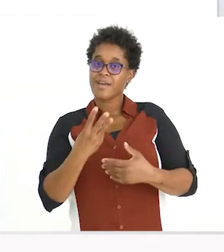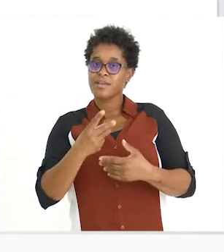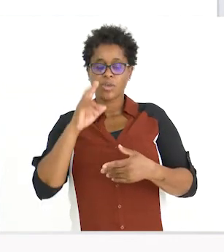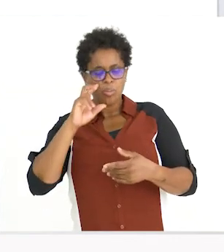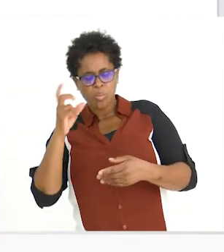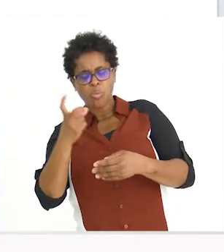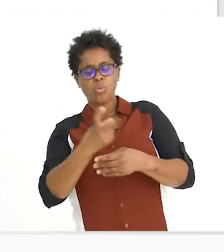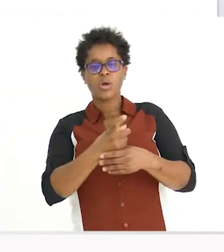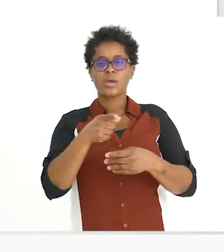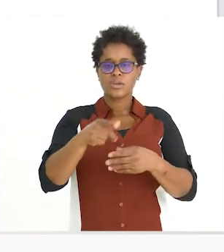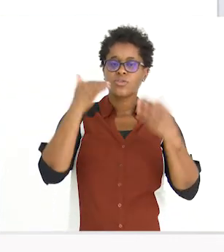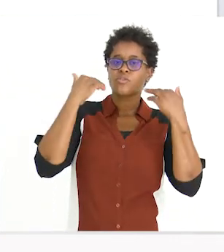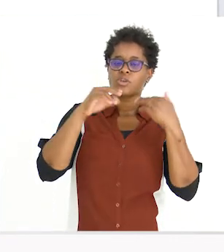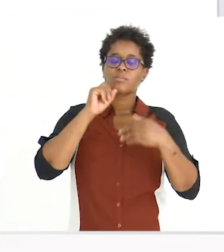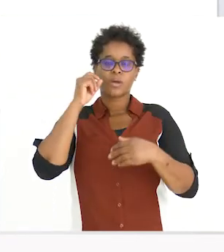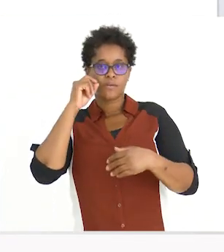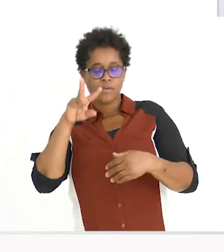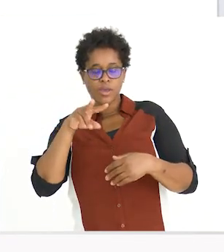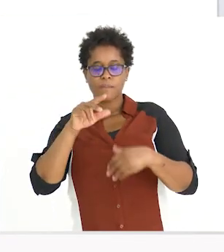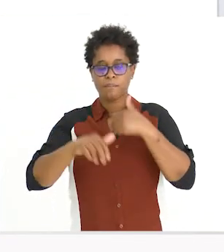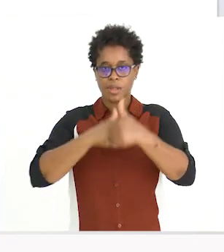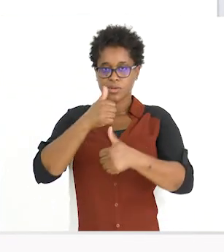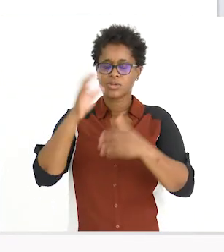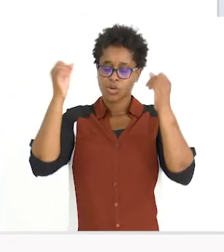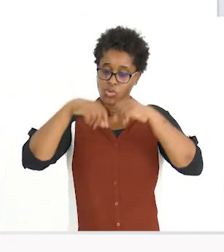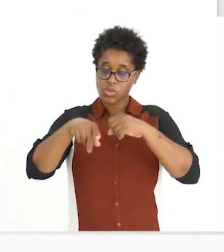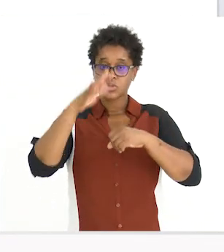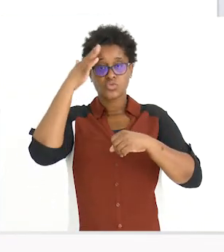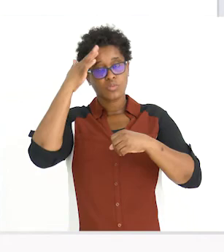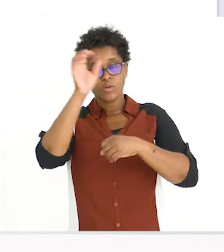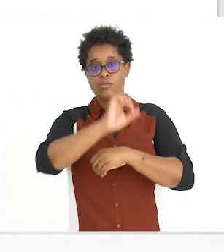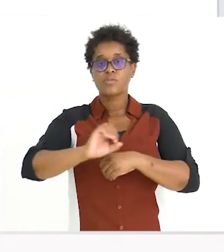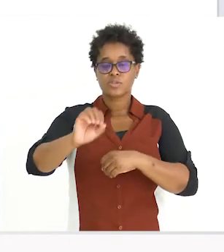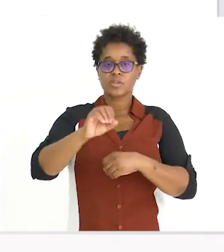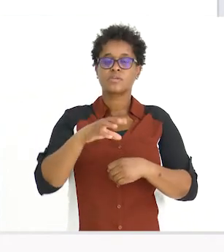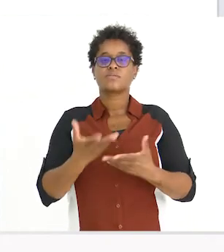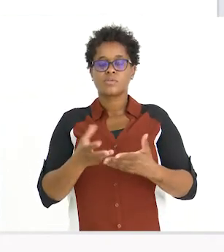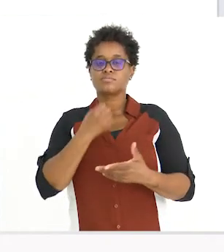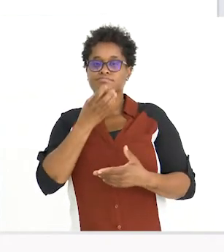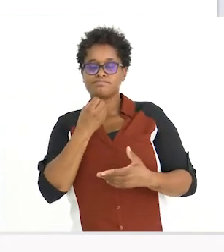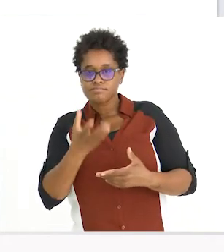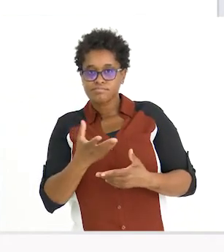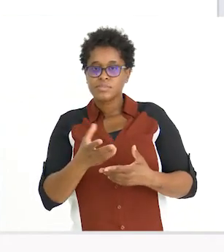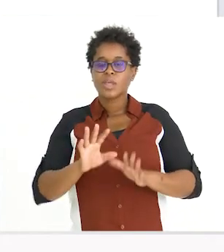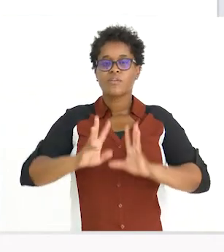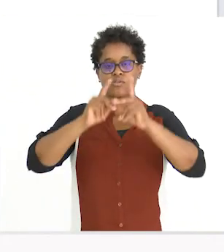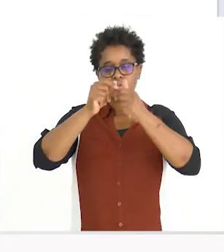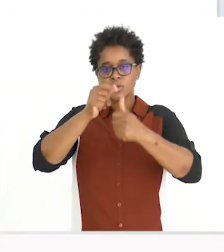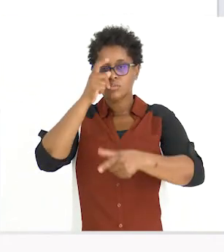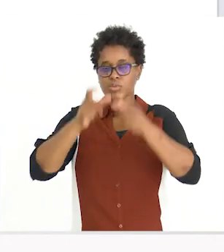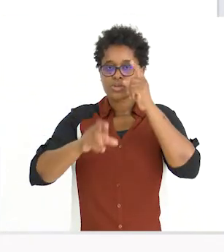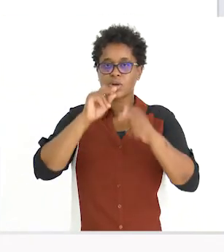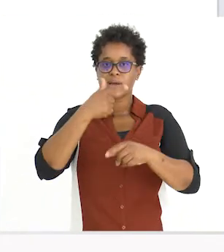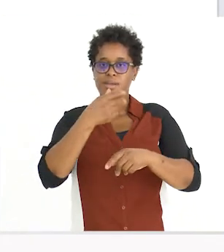se querem ver melhor. Portanto, de acordo com esses dados, vocês vão comentar a evolução da população ativa nesse